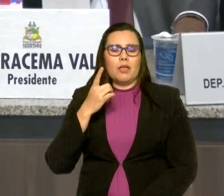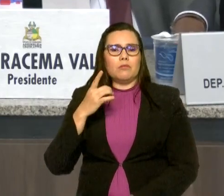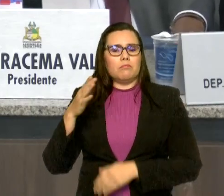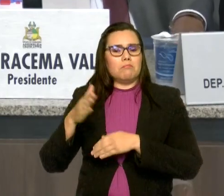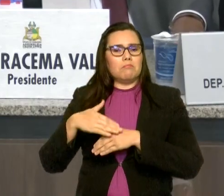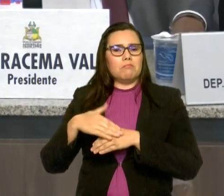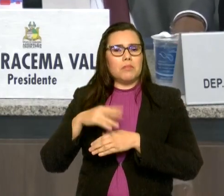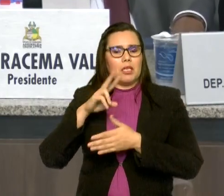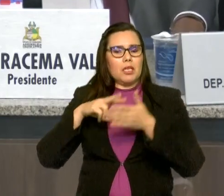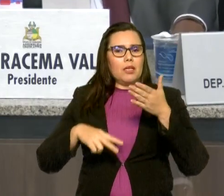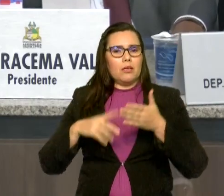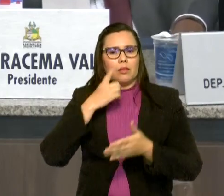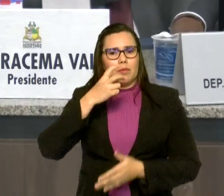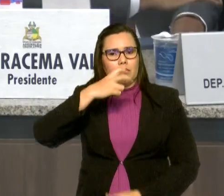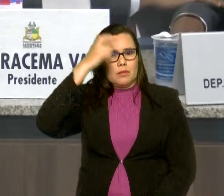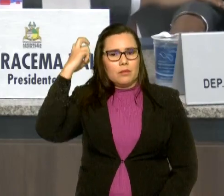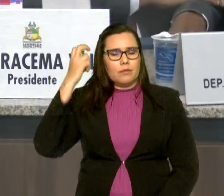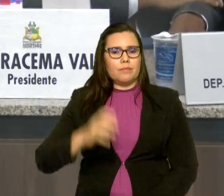como estão.